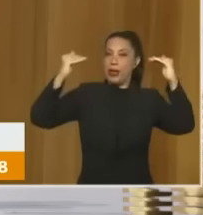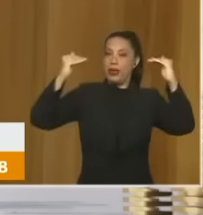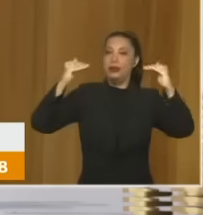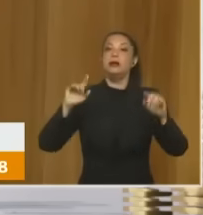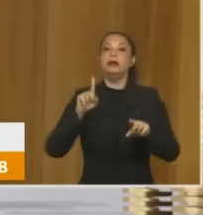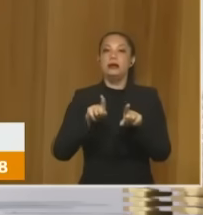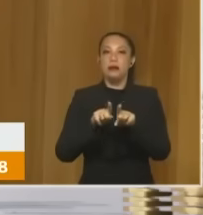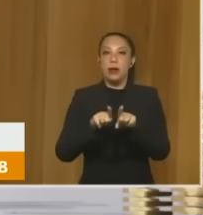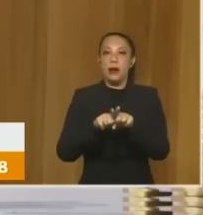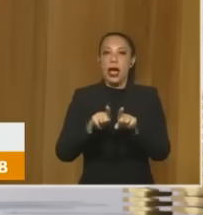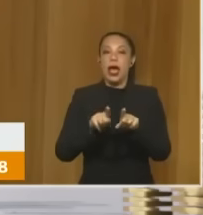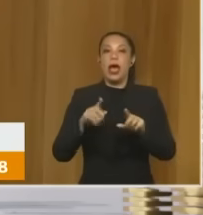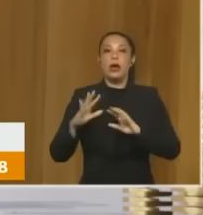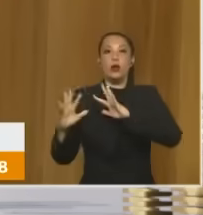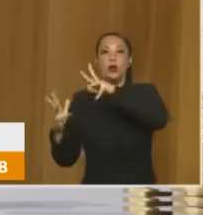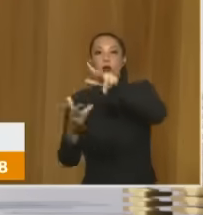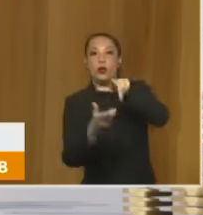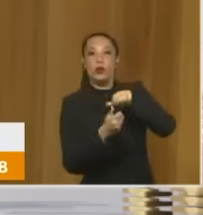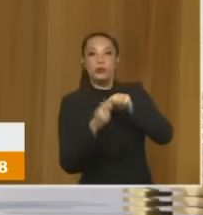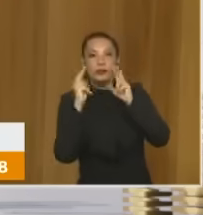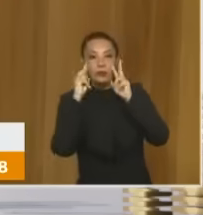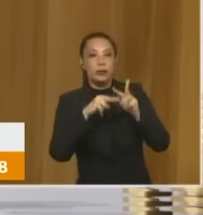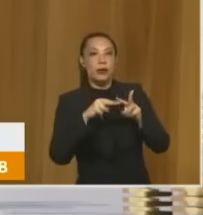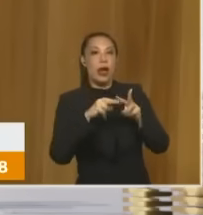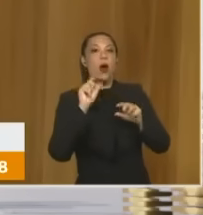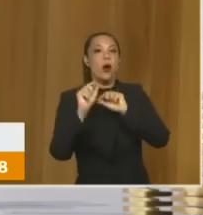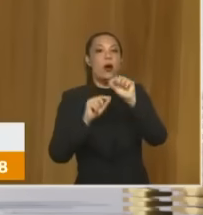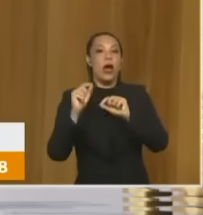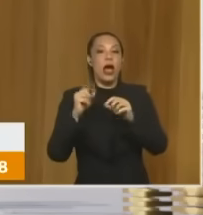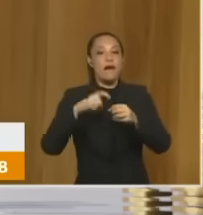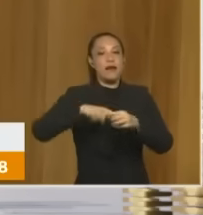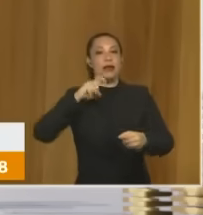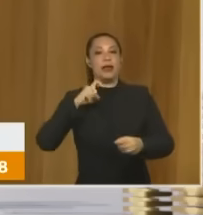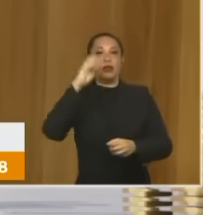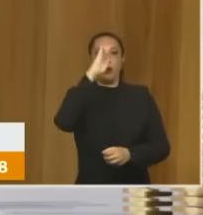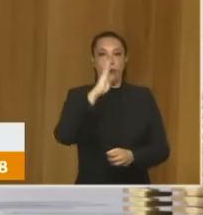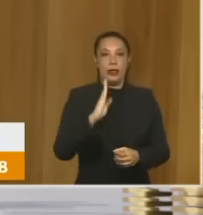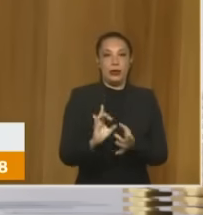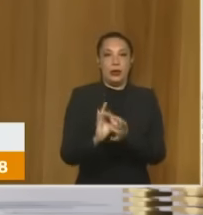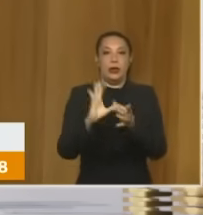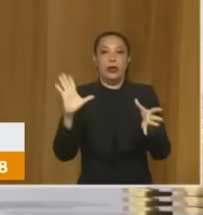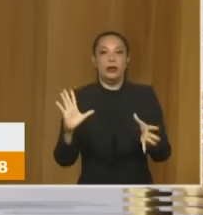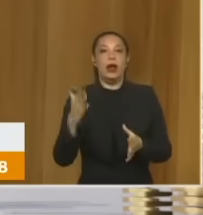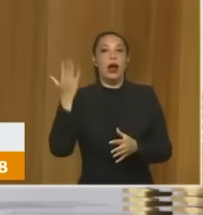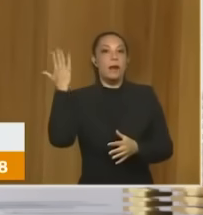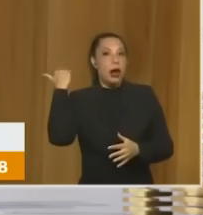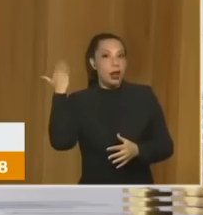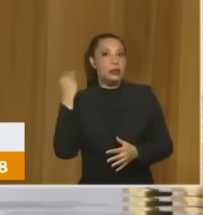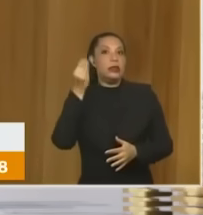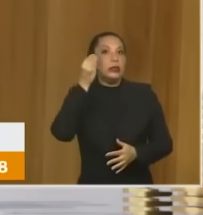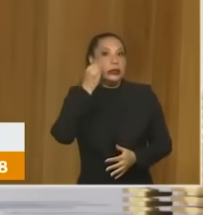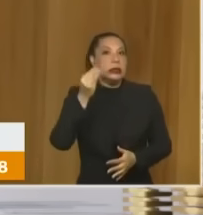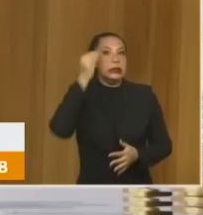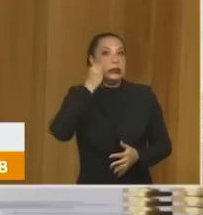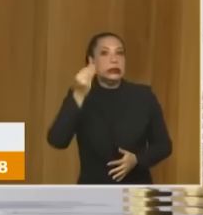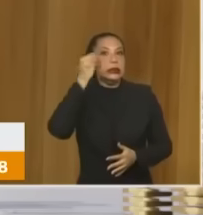telefônico do coronel Cid, ainda no exercício da ajudância de ordens da presidência da República, o então presidente Jair Bolsonaro